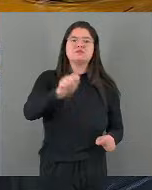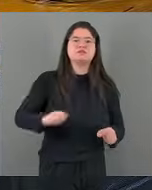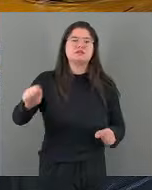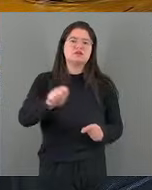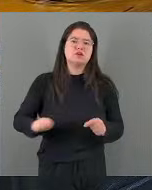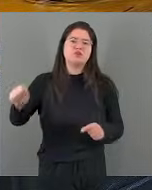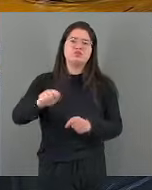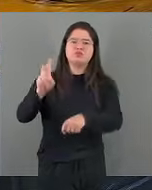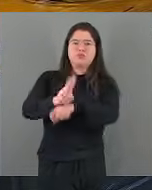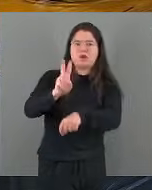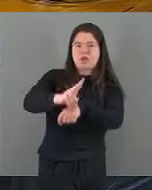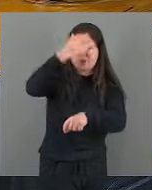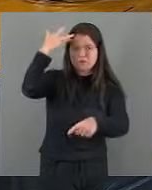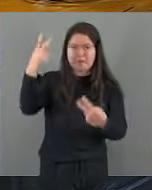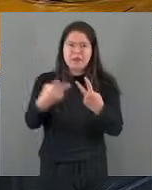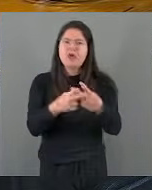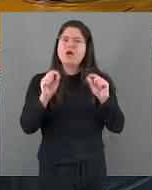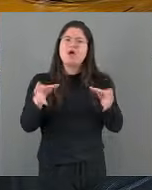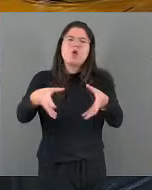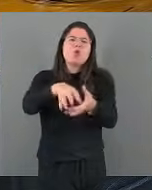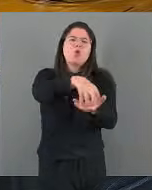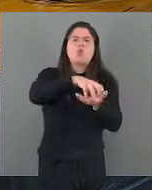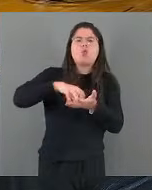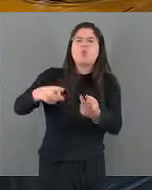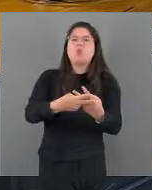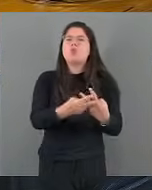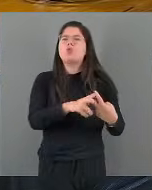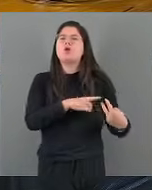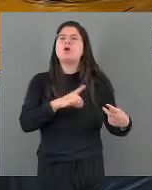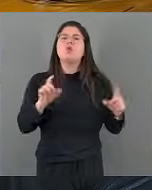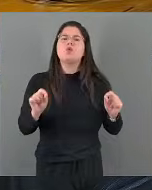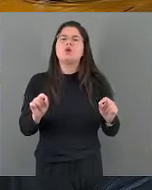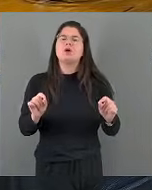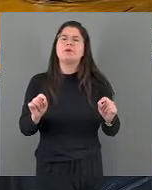Condenado, são presídios de um método